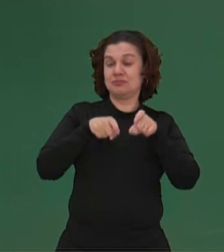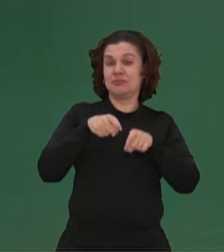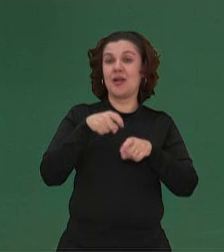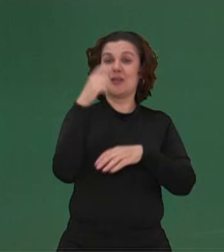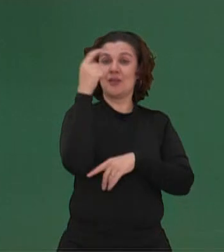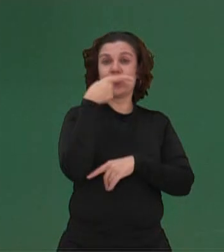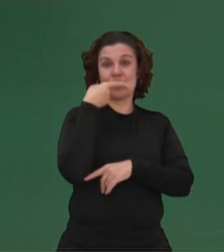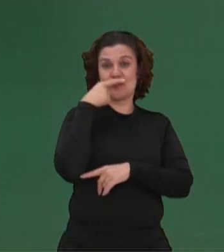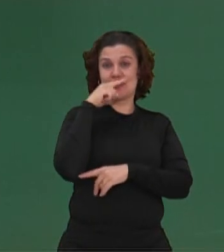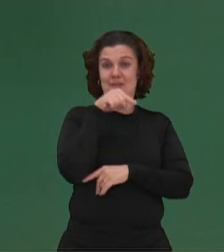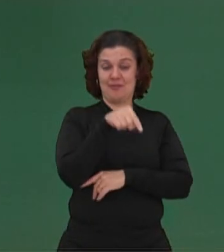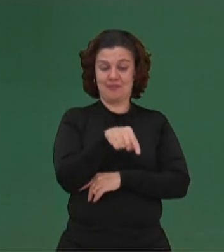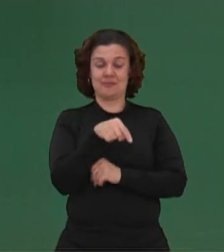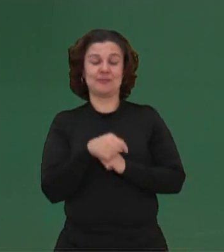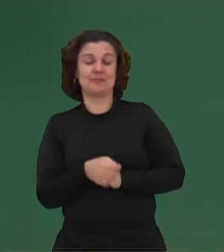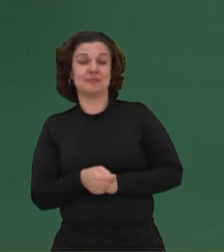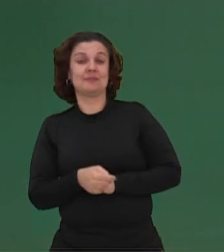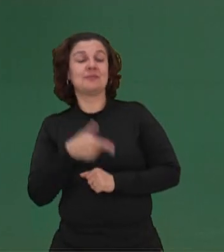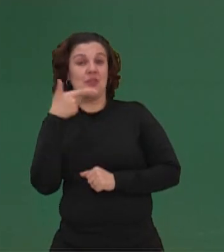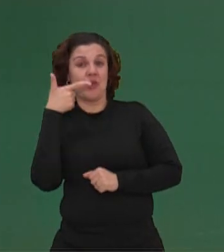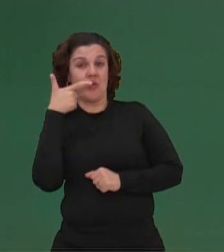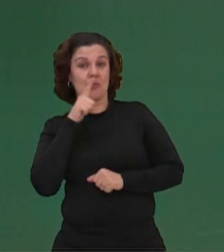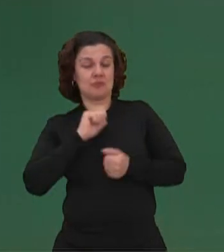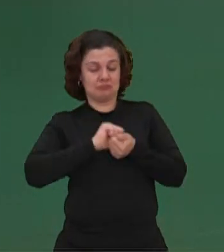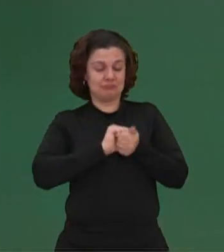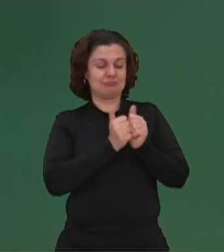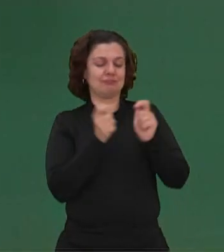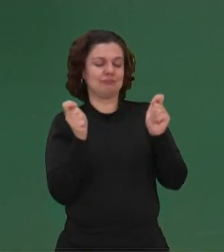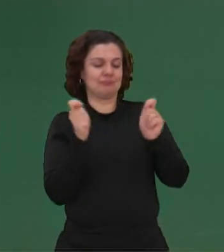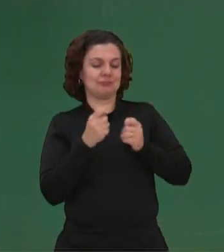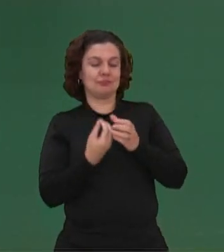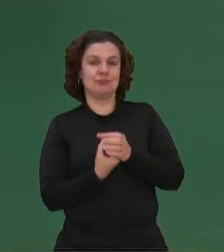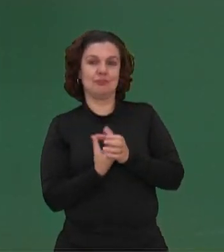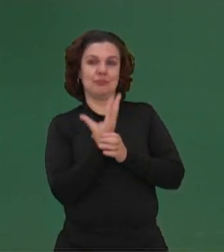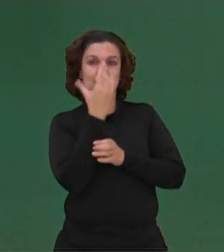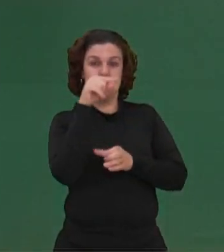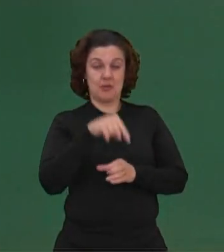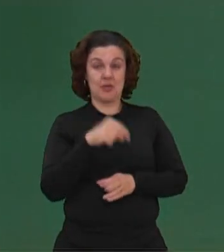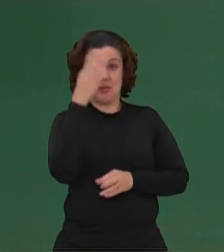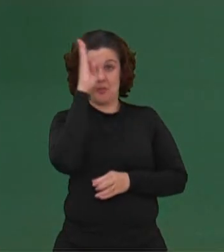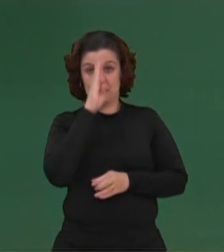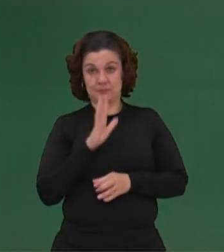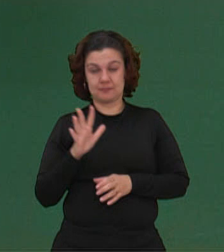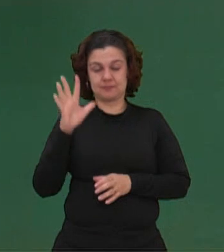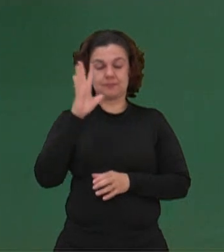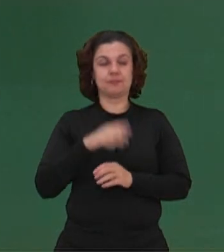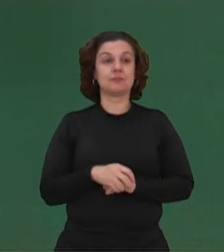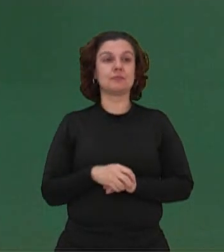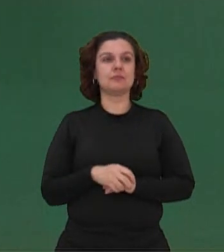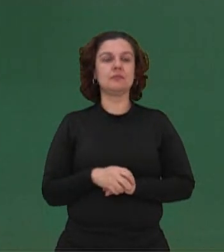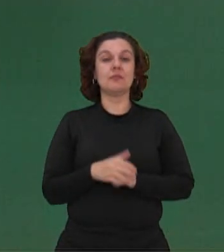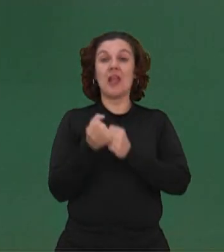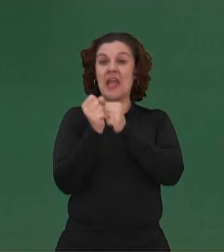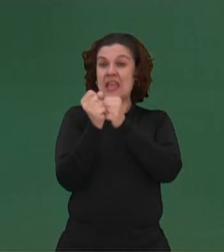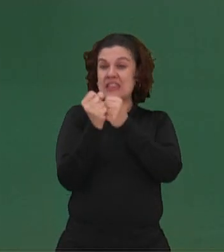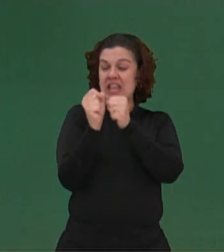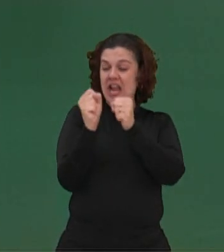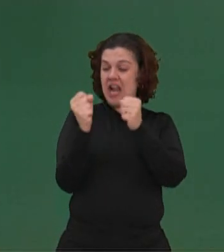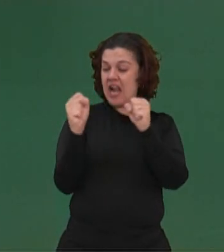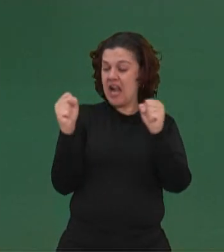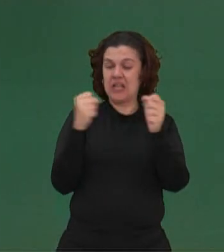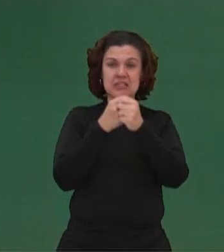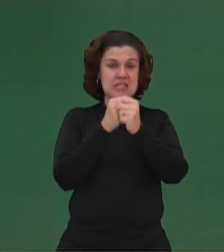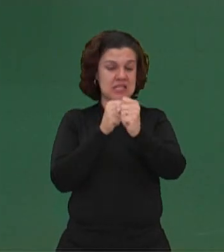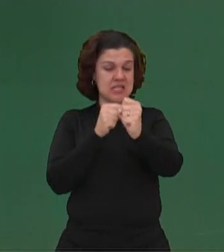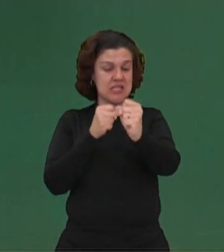ao plantio da cana-de-açúcar, que ela poderia se adaptar bem em solo brasileiro. Grandes extensões de terra.